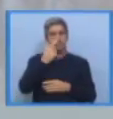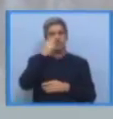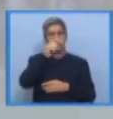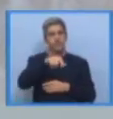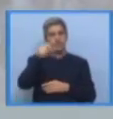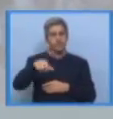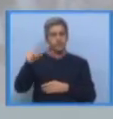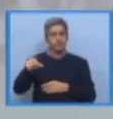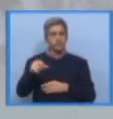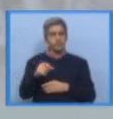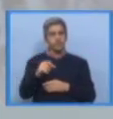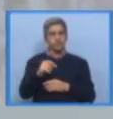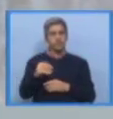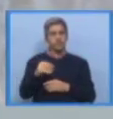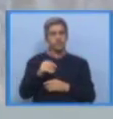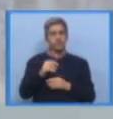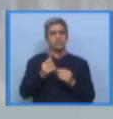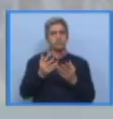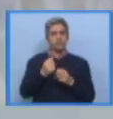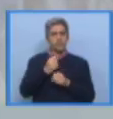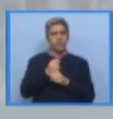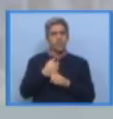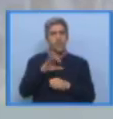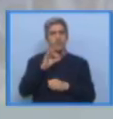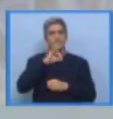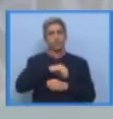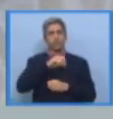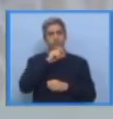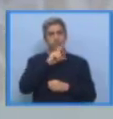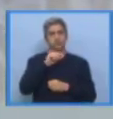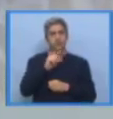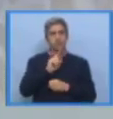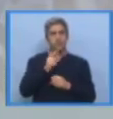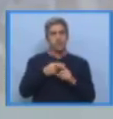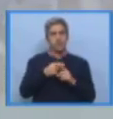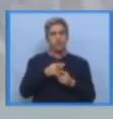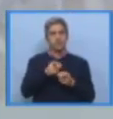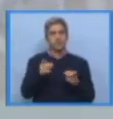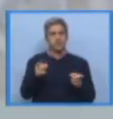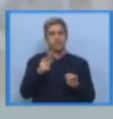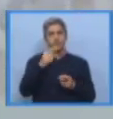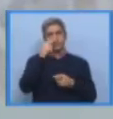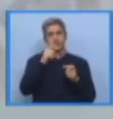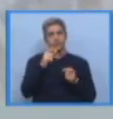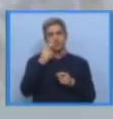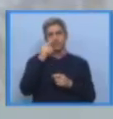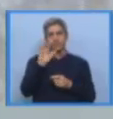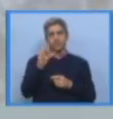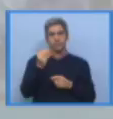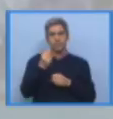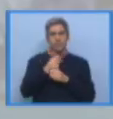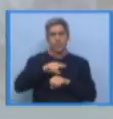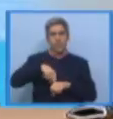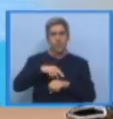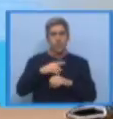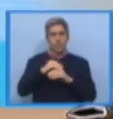utentes certamente receberão o trabalho mais profissional possível, mas também não é do interesse, não é, dos utentes terem a gente muito